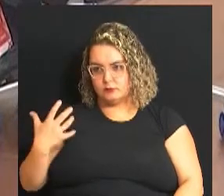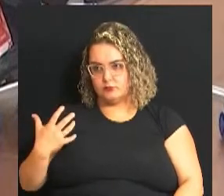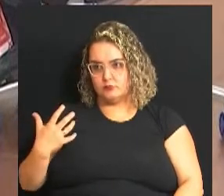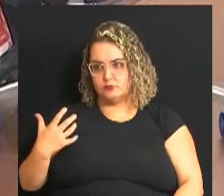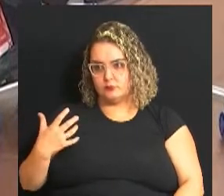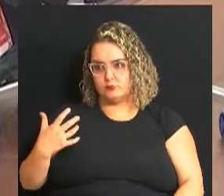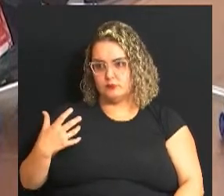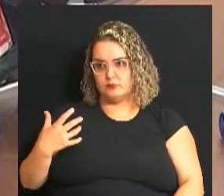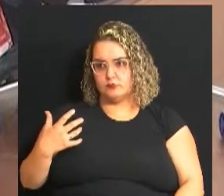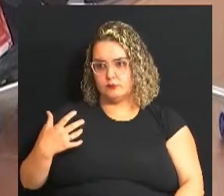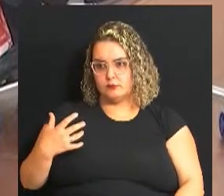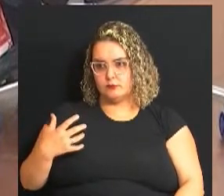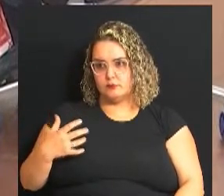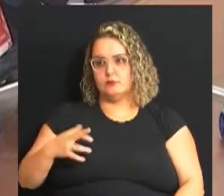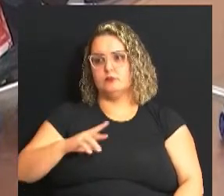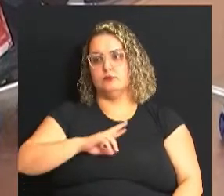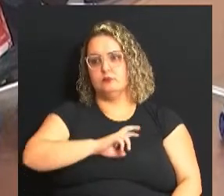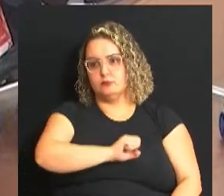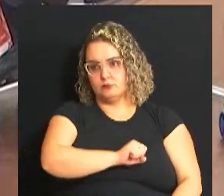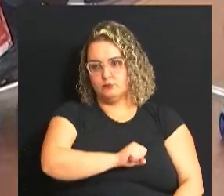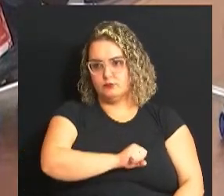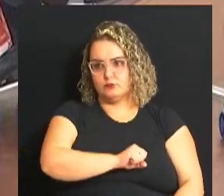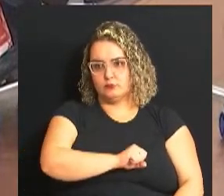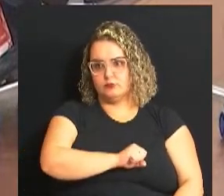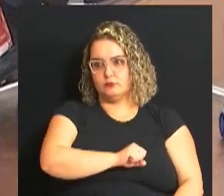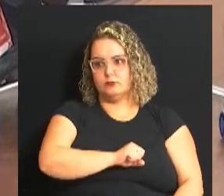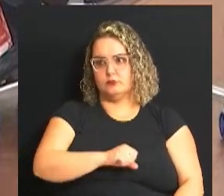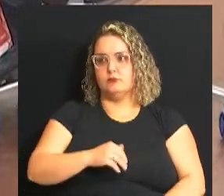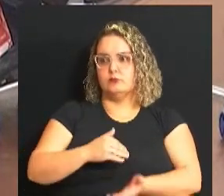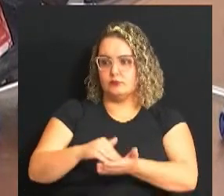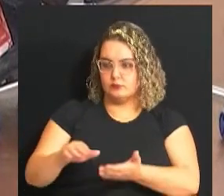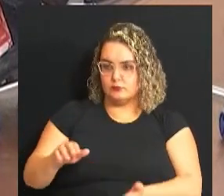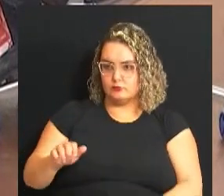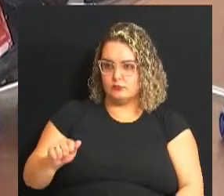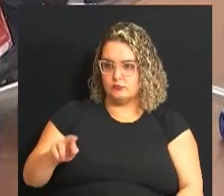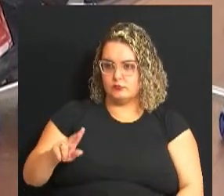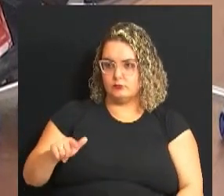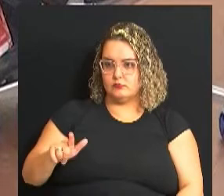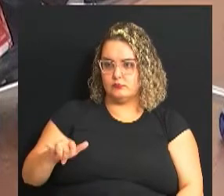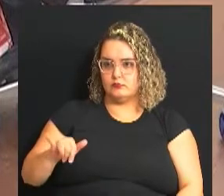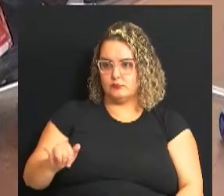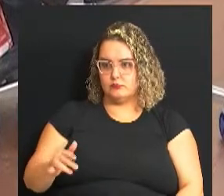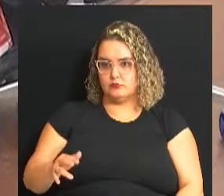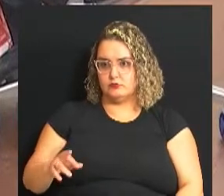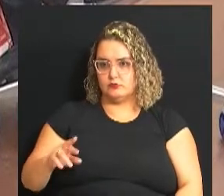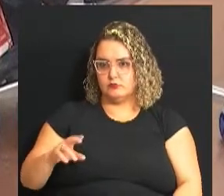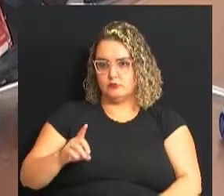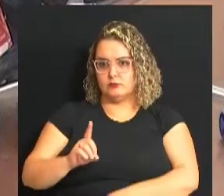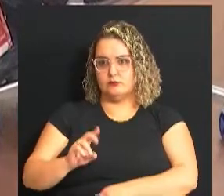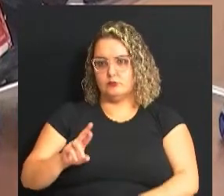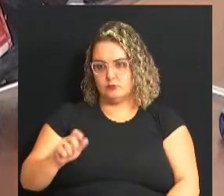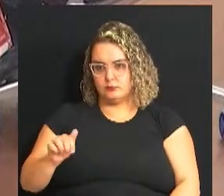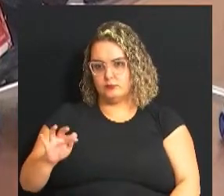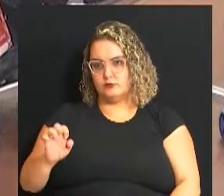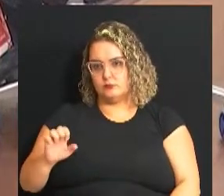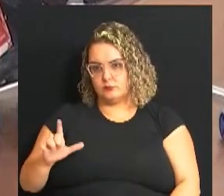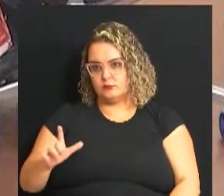vereador Rossini, secretário, tranquilo, doutor Rafael,